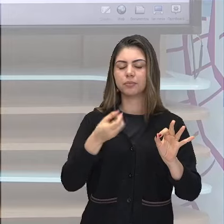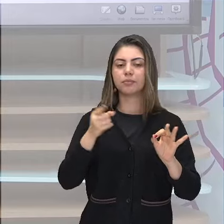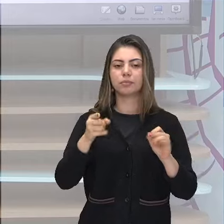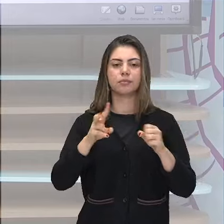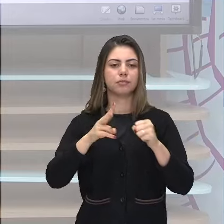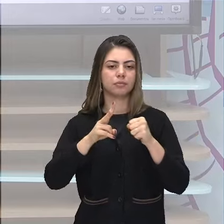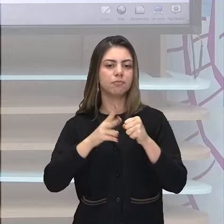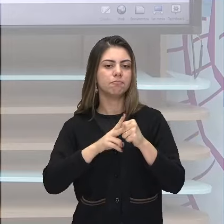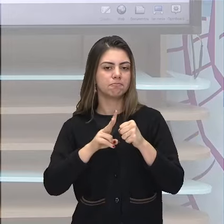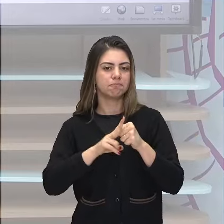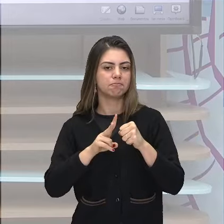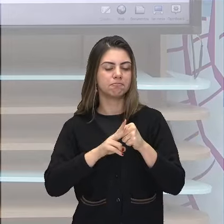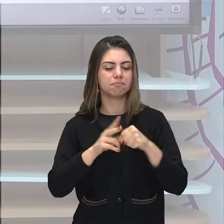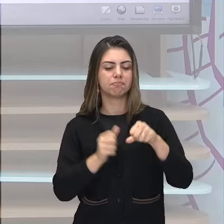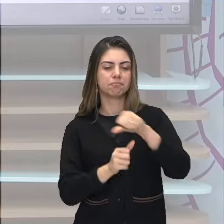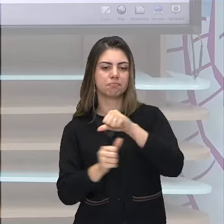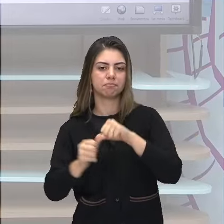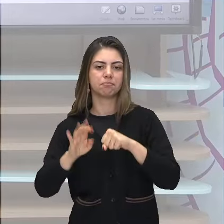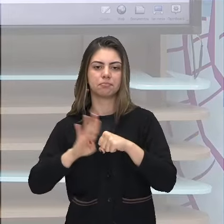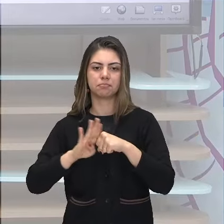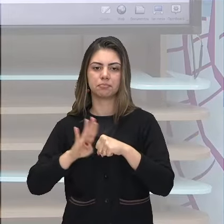se torna uma palavra substantivada.